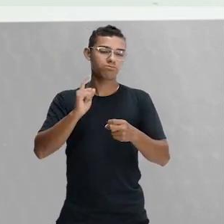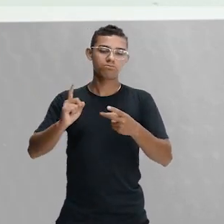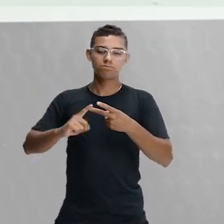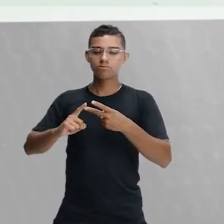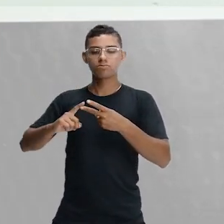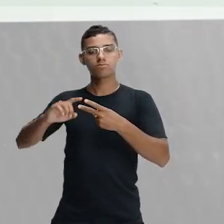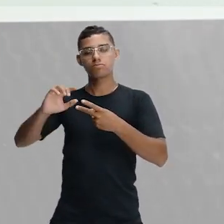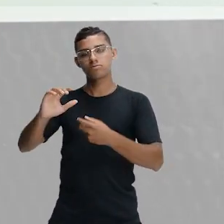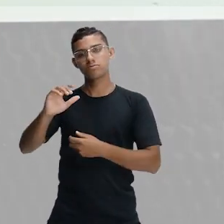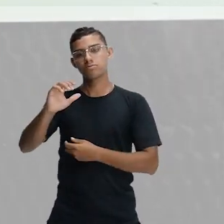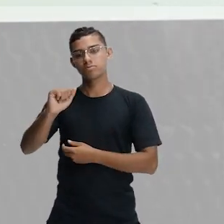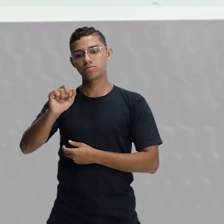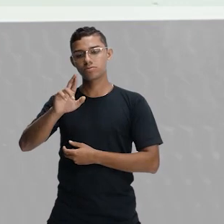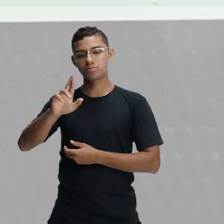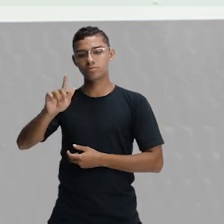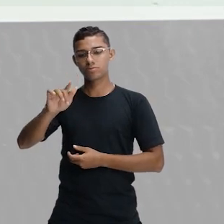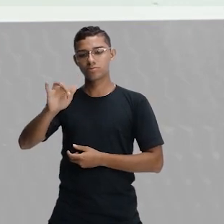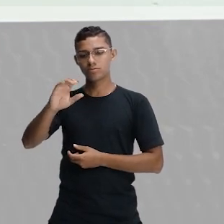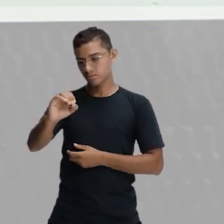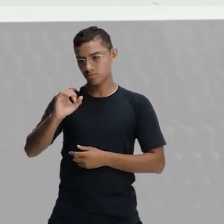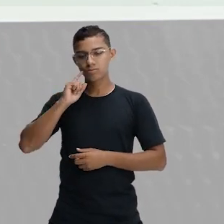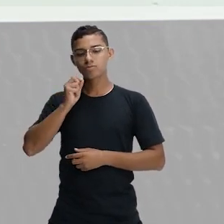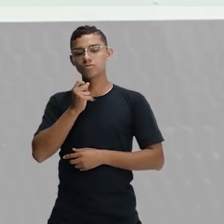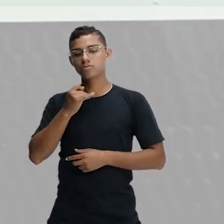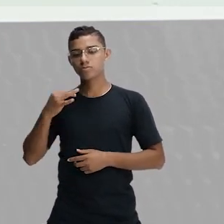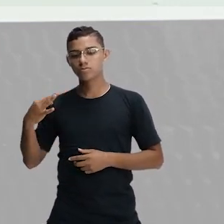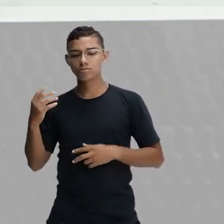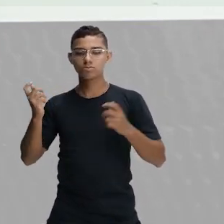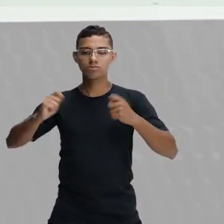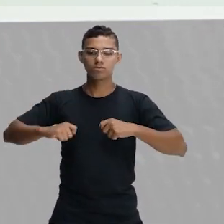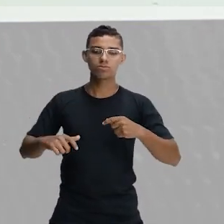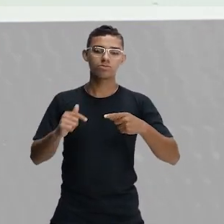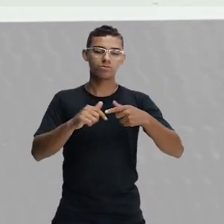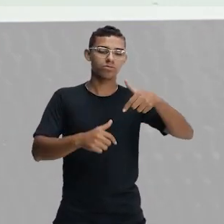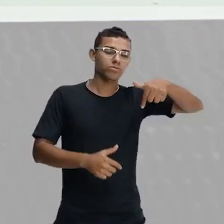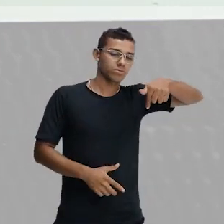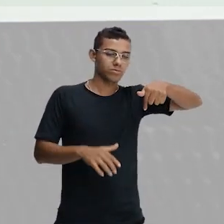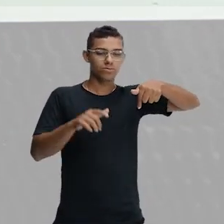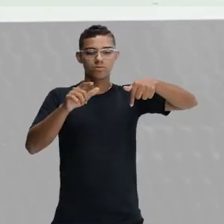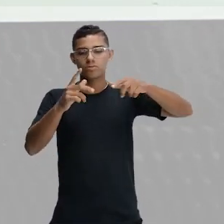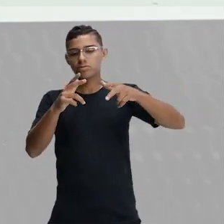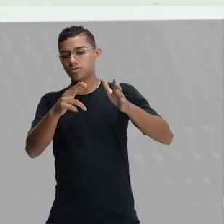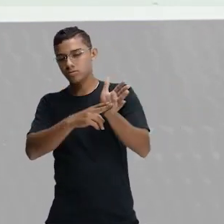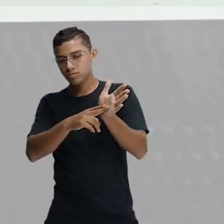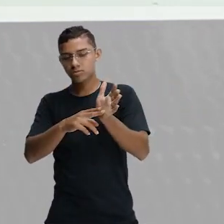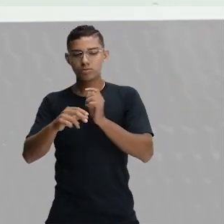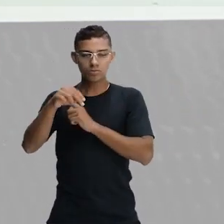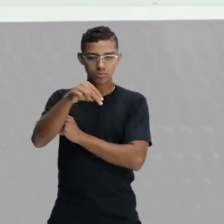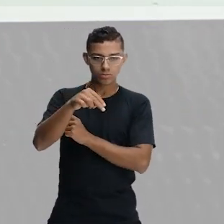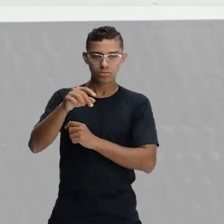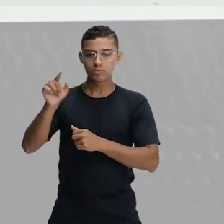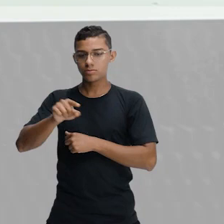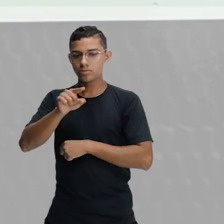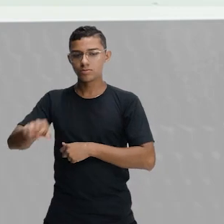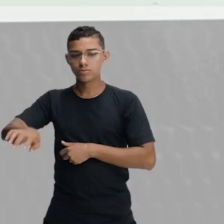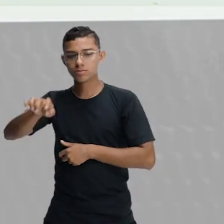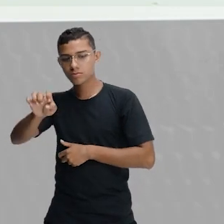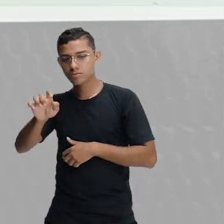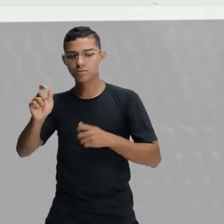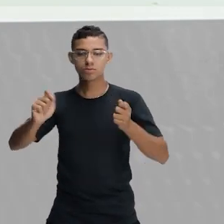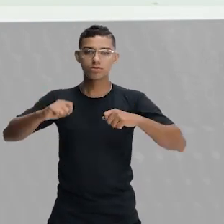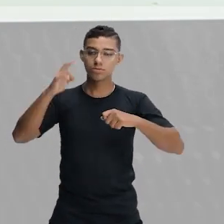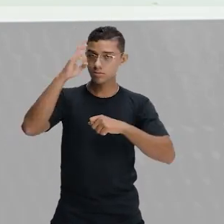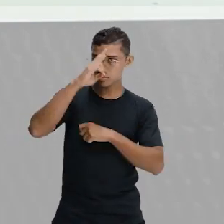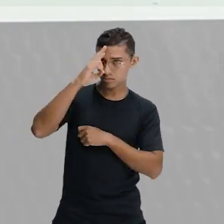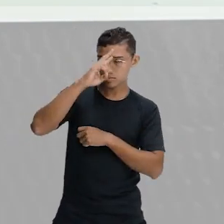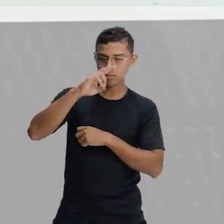quantidade, não é, de carga elétrica desse corpo, né? Q igual a N vezes E. Vai fazer aquela equaçãozinha lá. Lembrando que o número